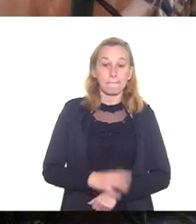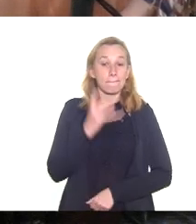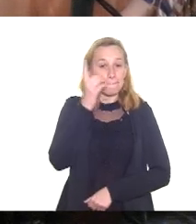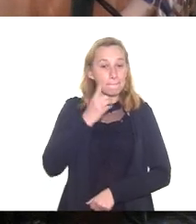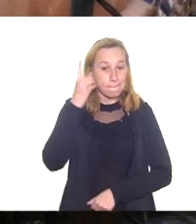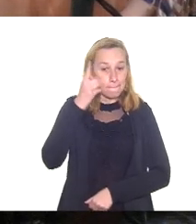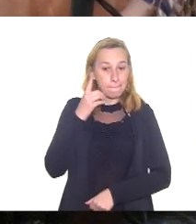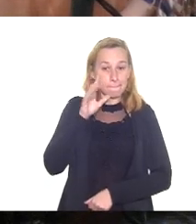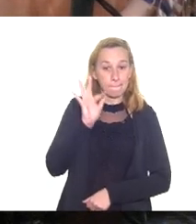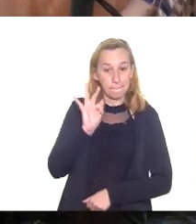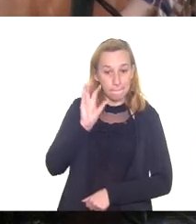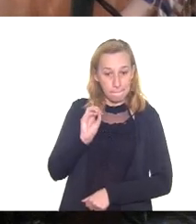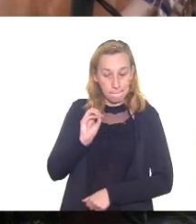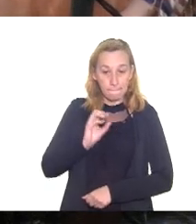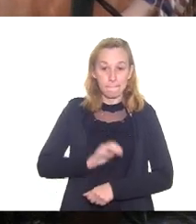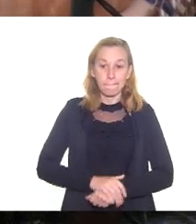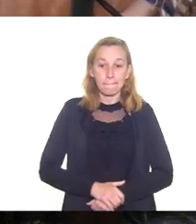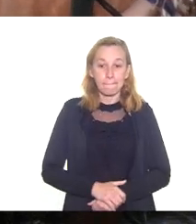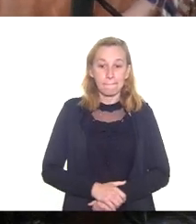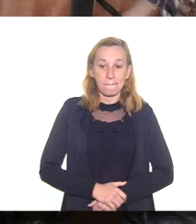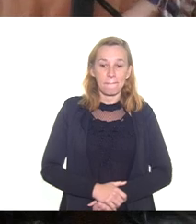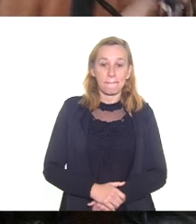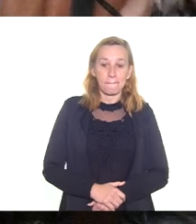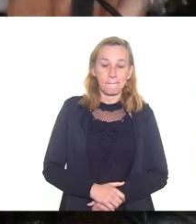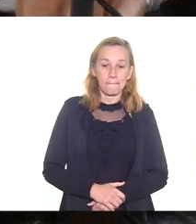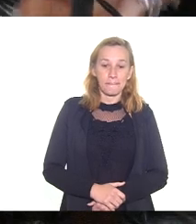Deputado Fábio Silva.